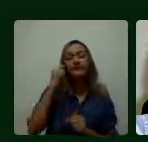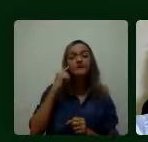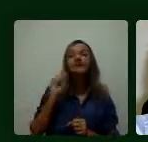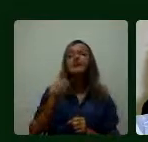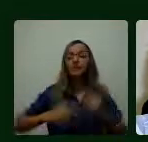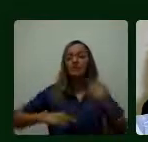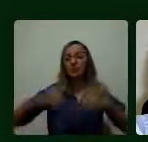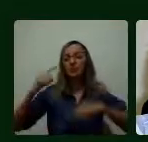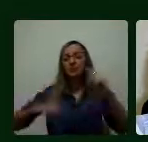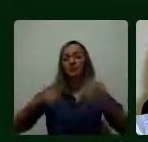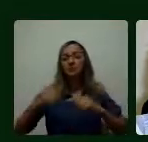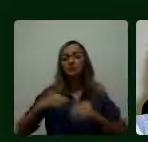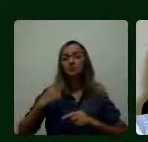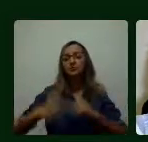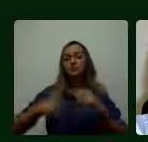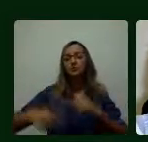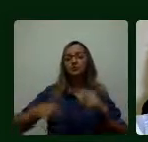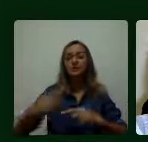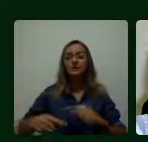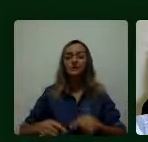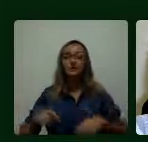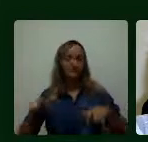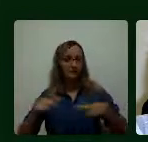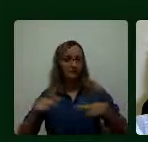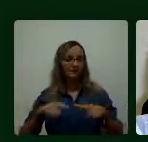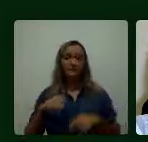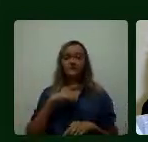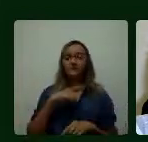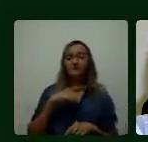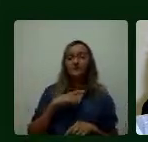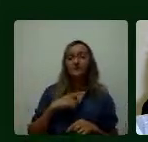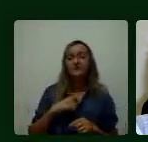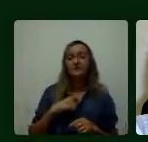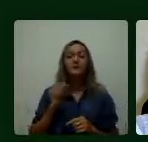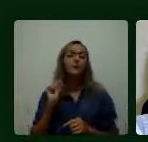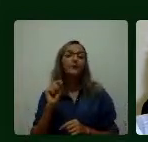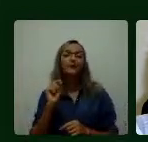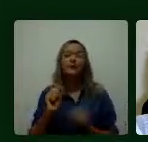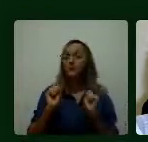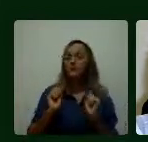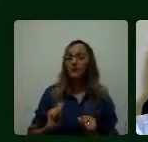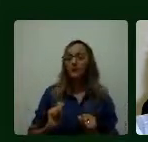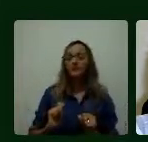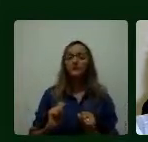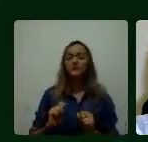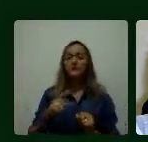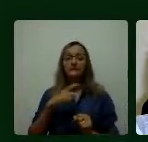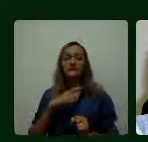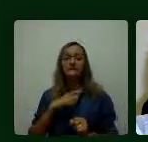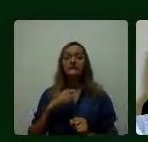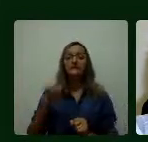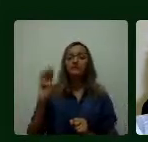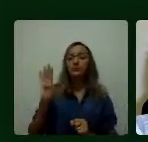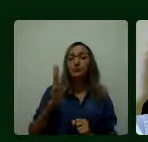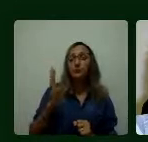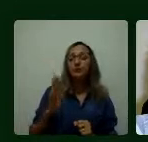produtos sustentáveis. O professor Lucas falou aí no início, né? O foco é sustentabilidade.